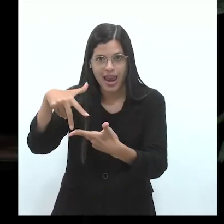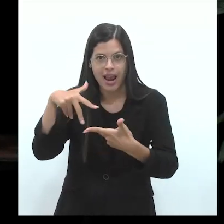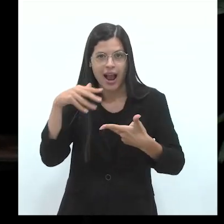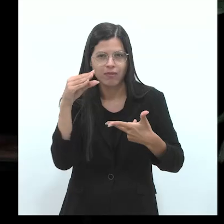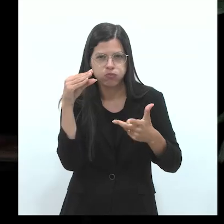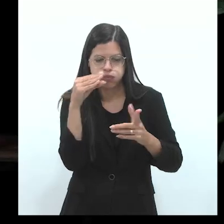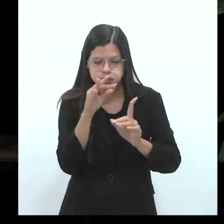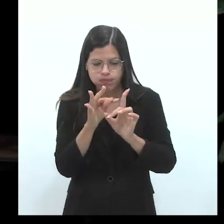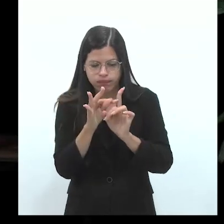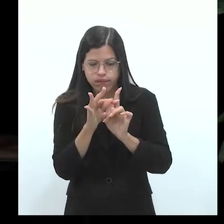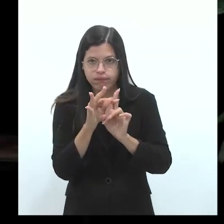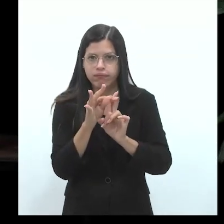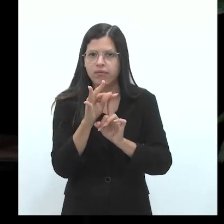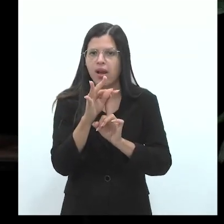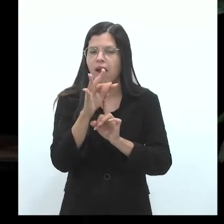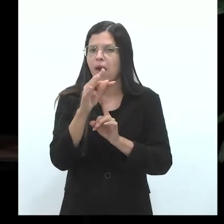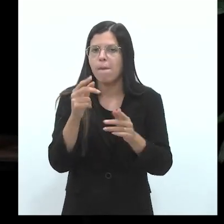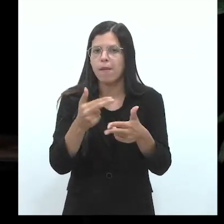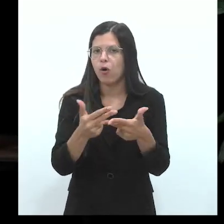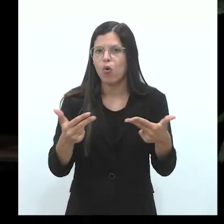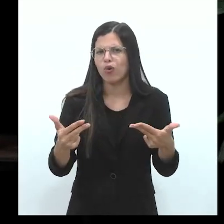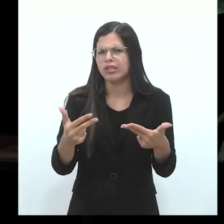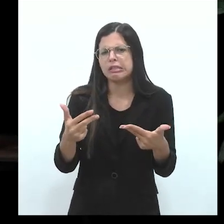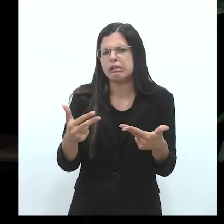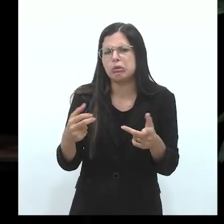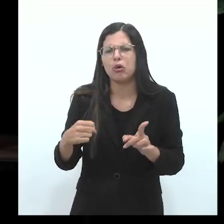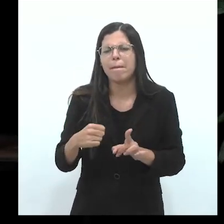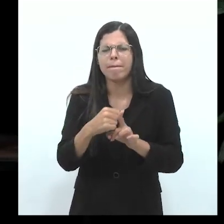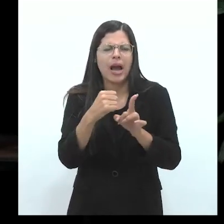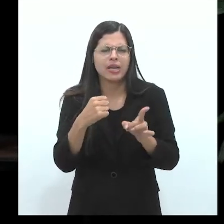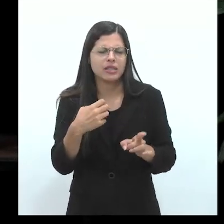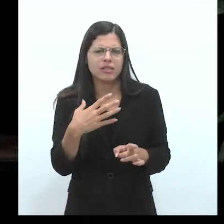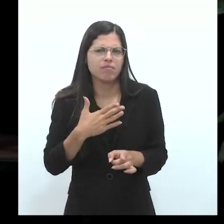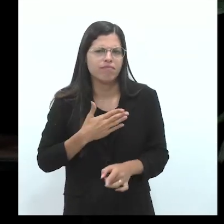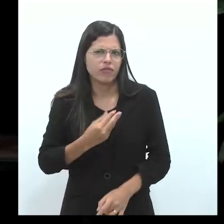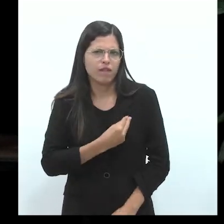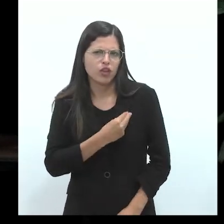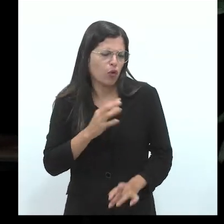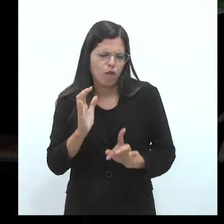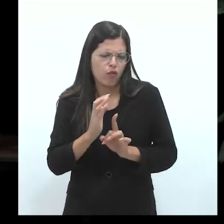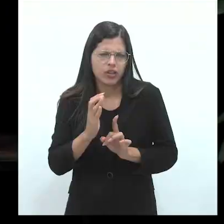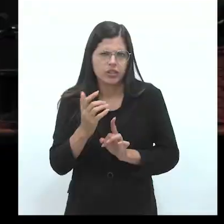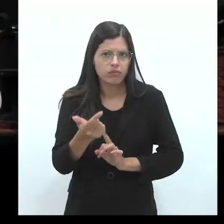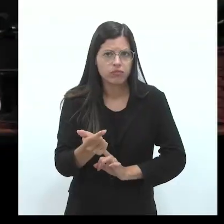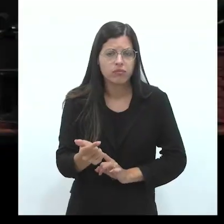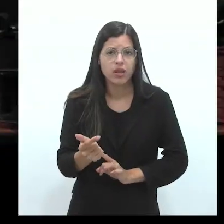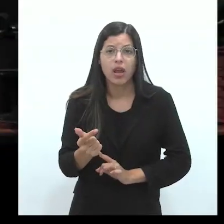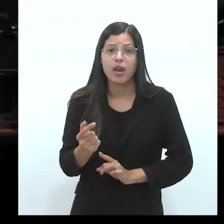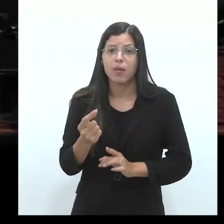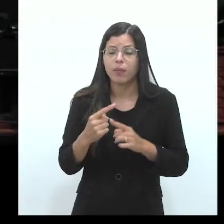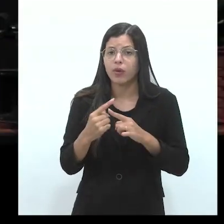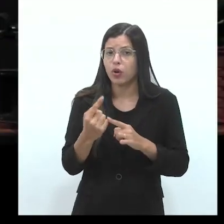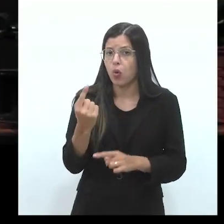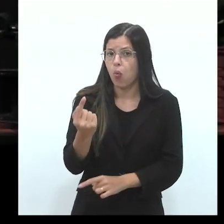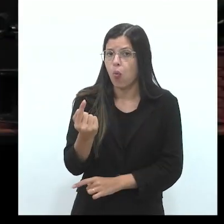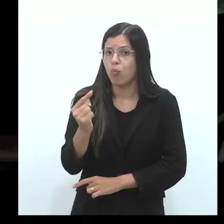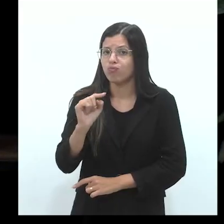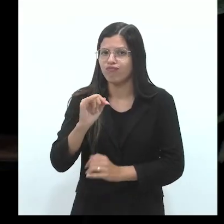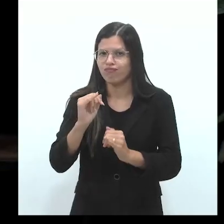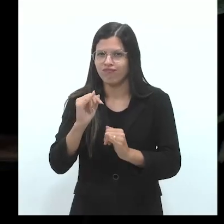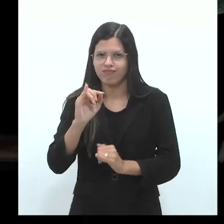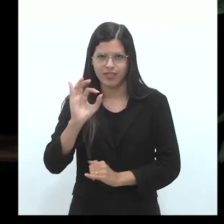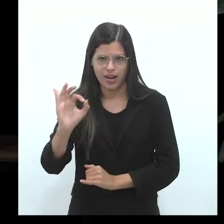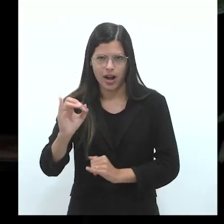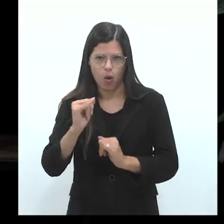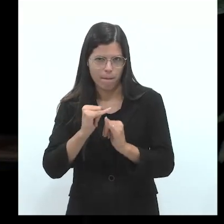global é algo que não impacta a vida dela, porque 1,5 graus pode parecer muito pouco. Mas o problema das